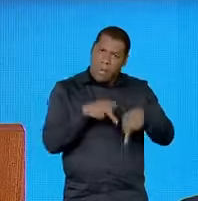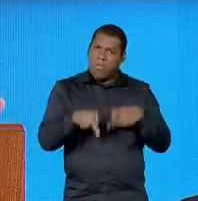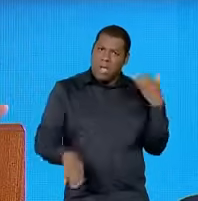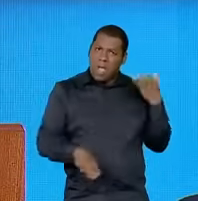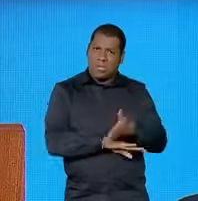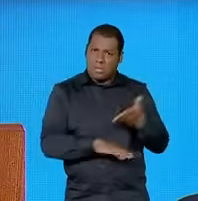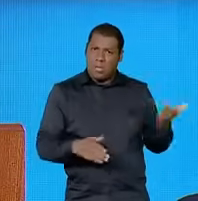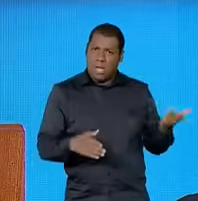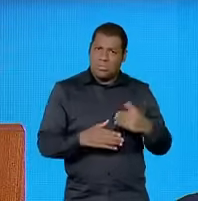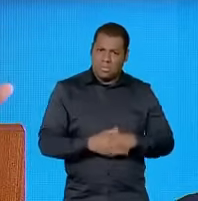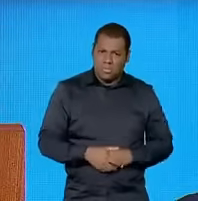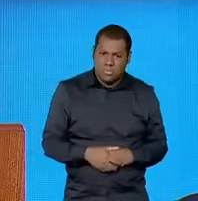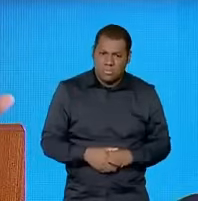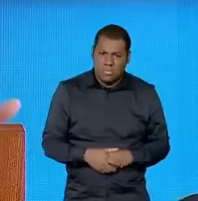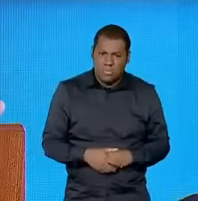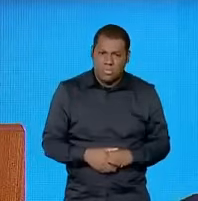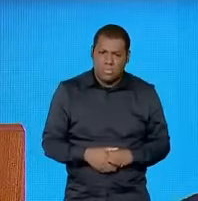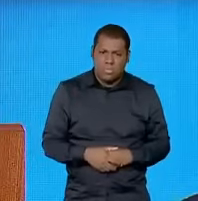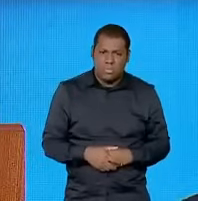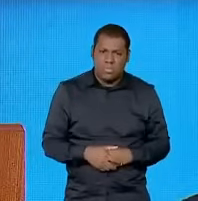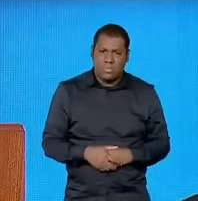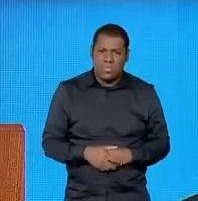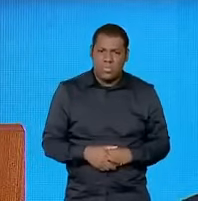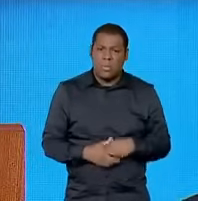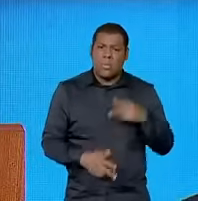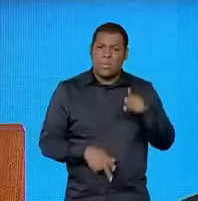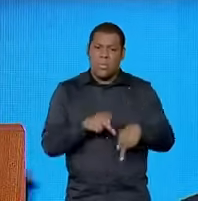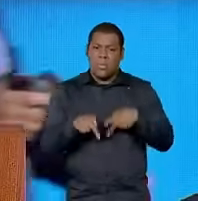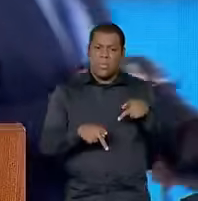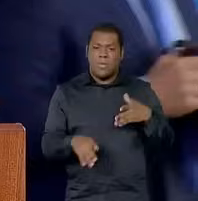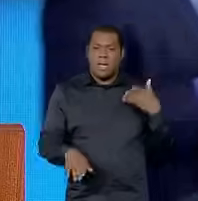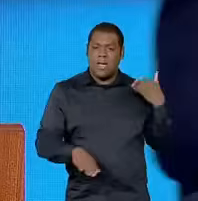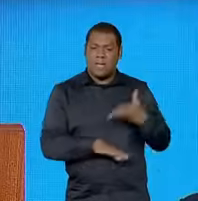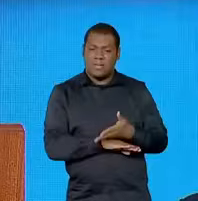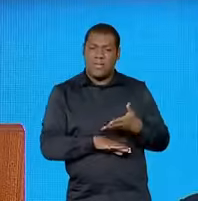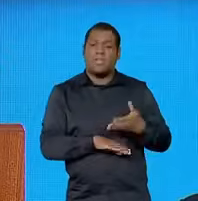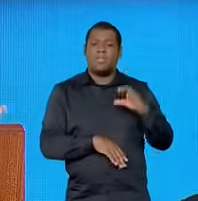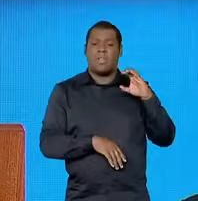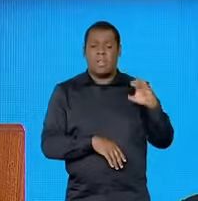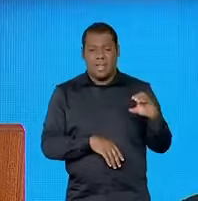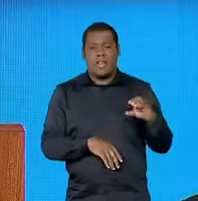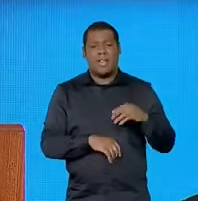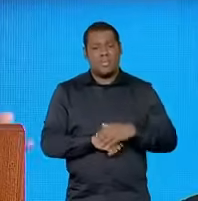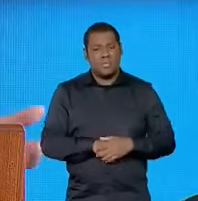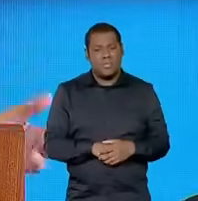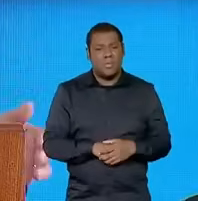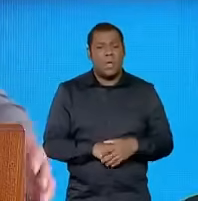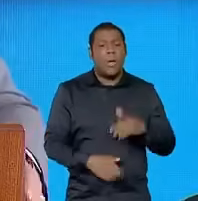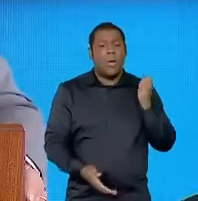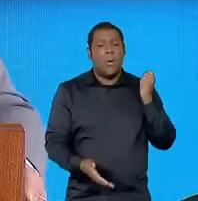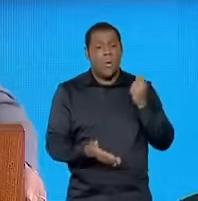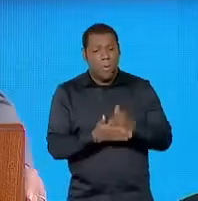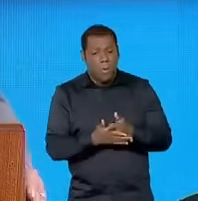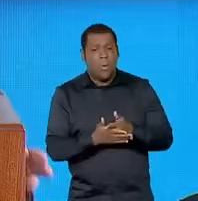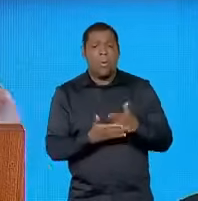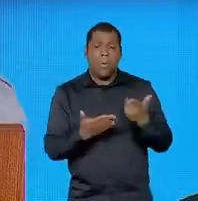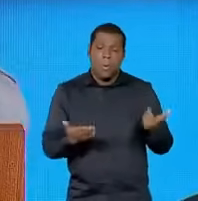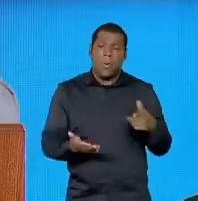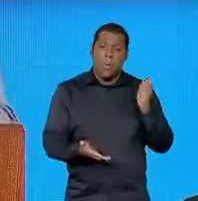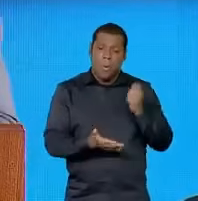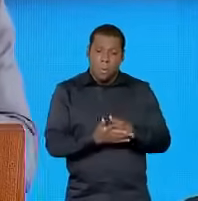que as pessoas tenham essa tal de mobilidade de crédito para poder comprar as coisas que ele